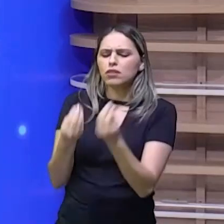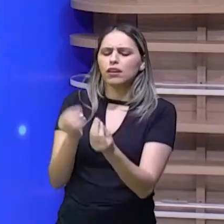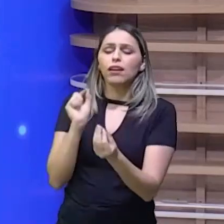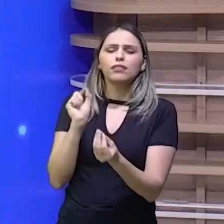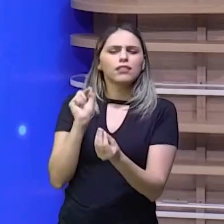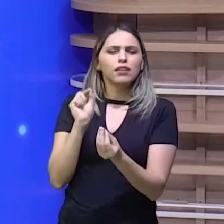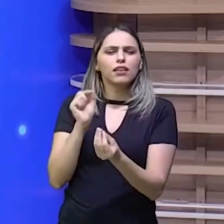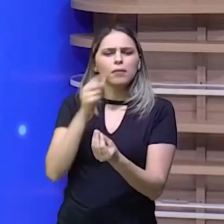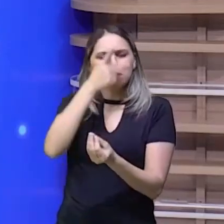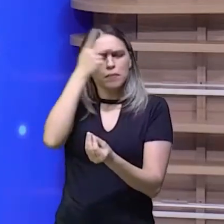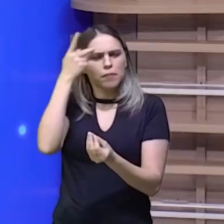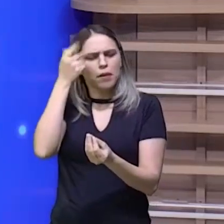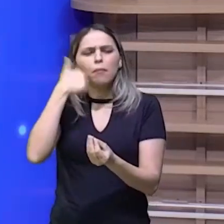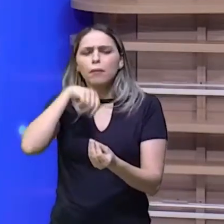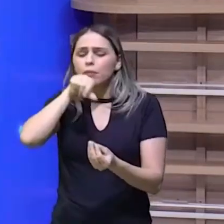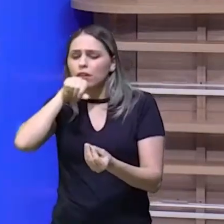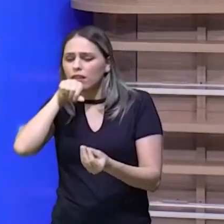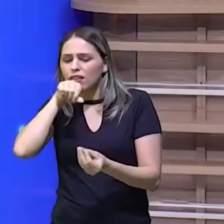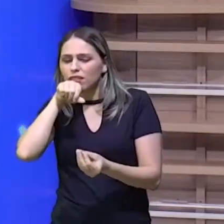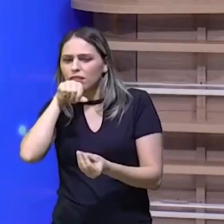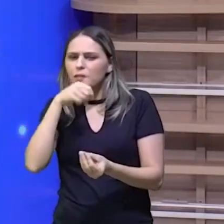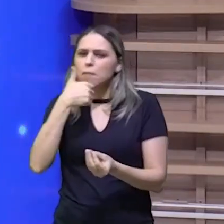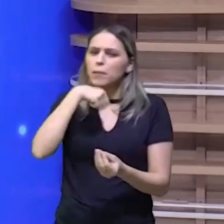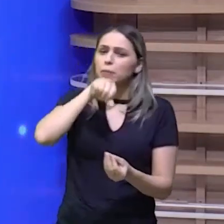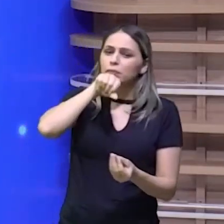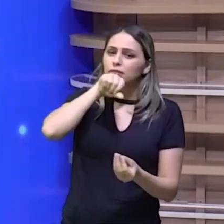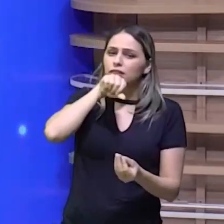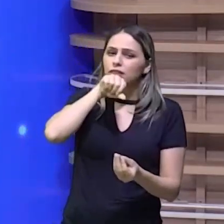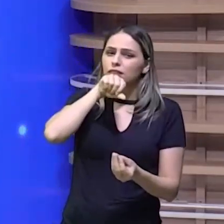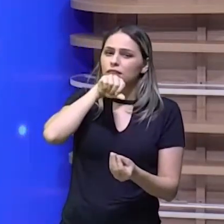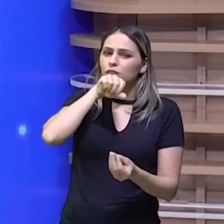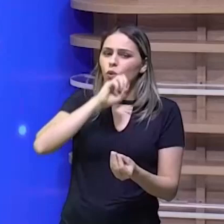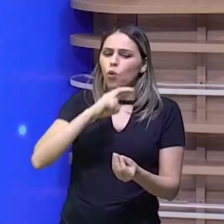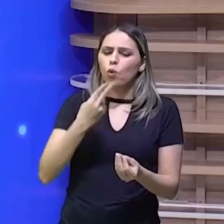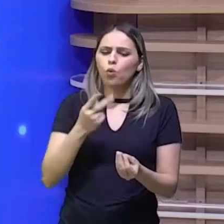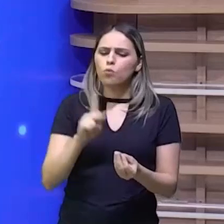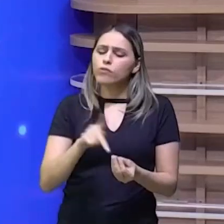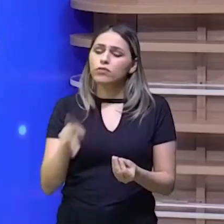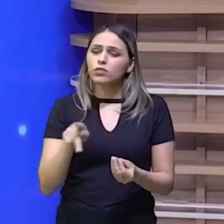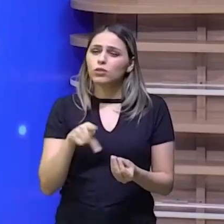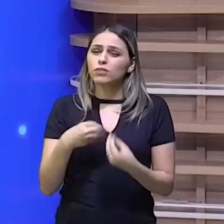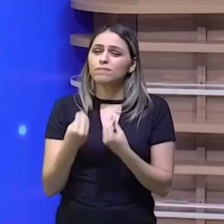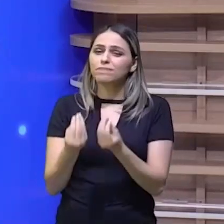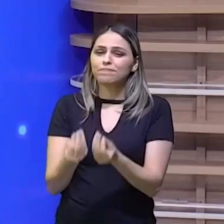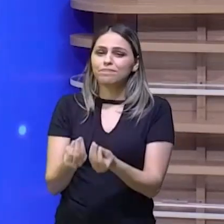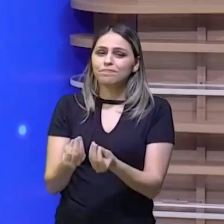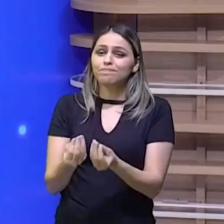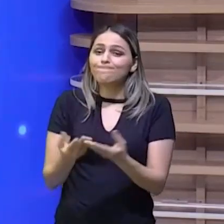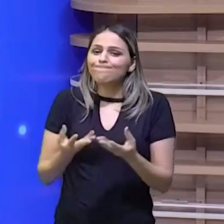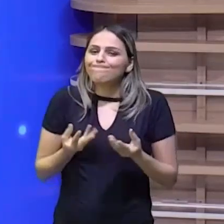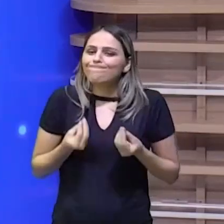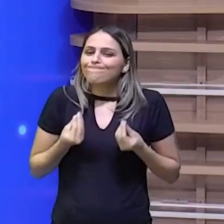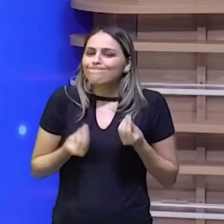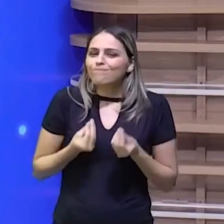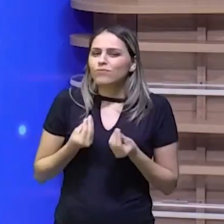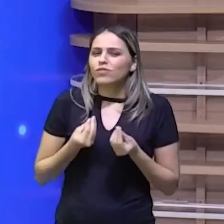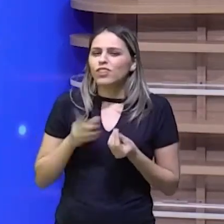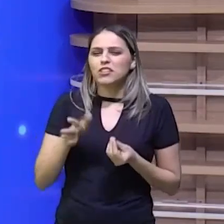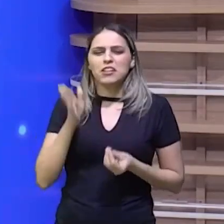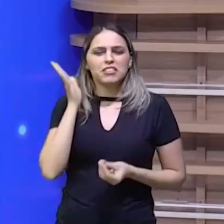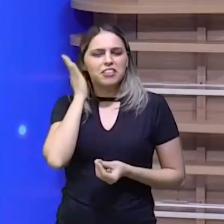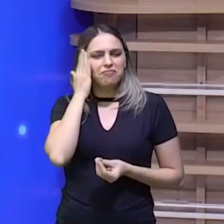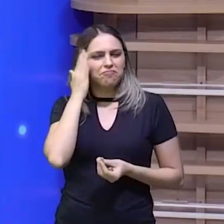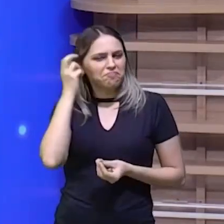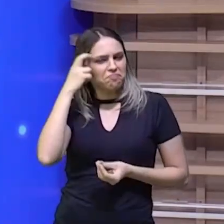carta? É para sua mãe? É para o seu pai? É para a sua professora? Agora vocês já estão craques